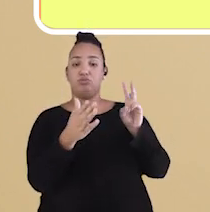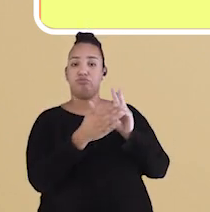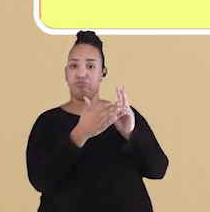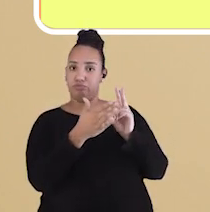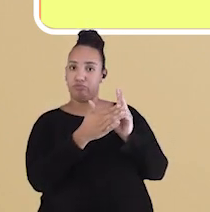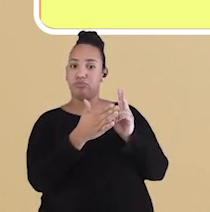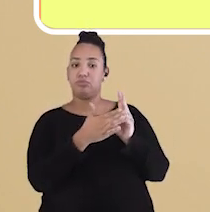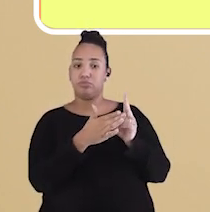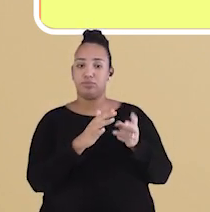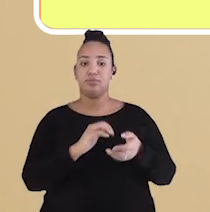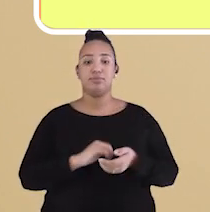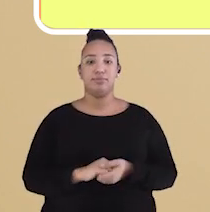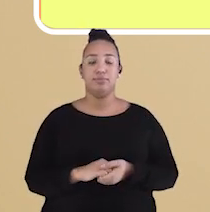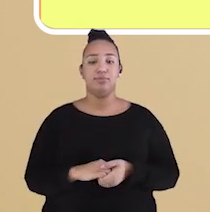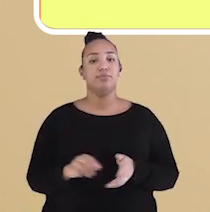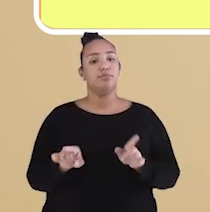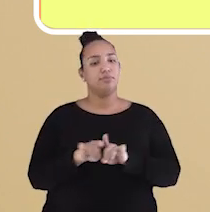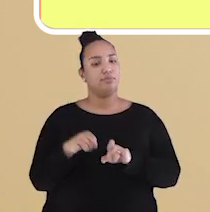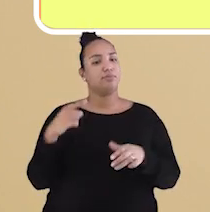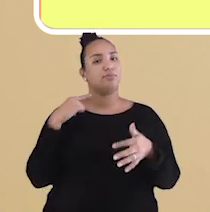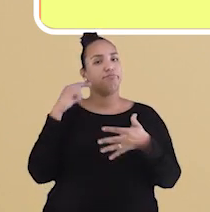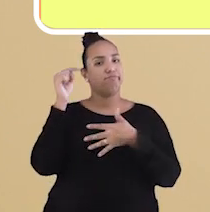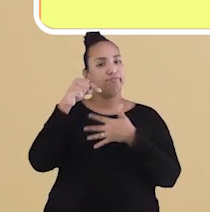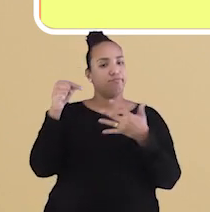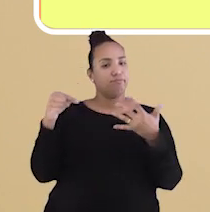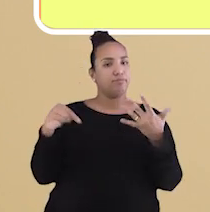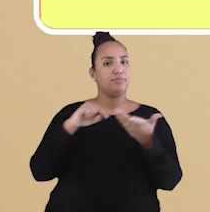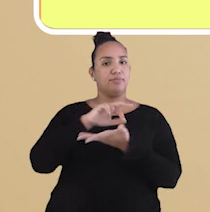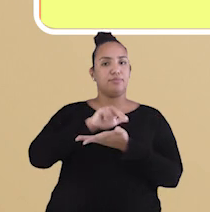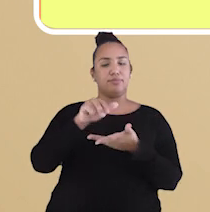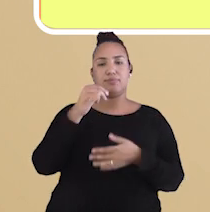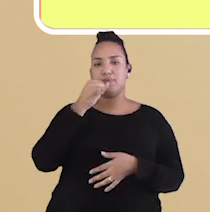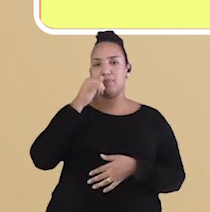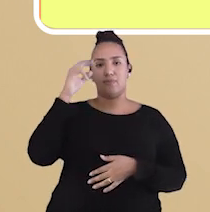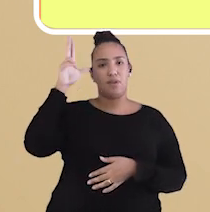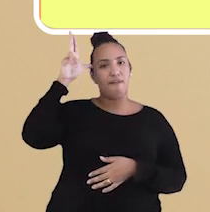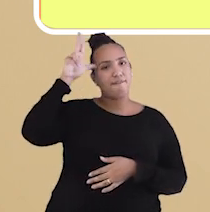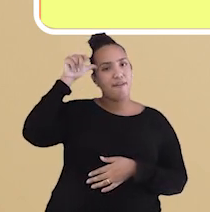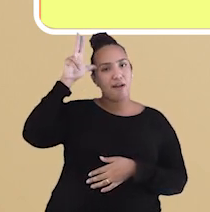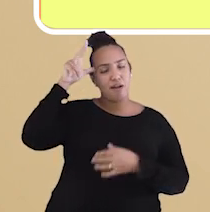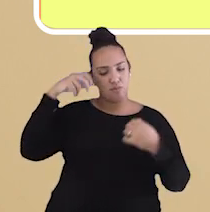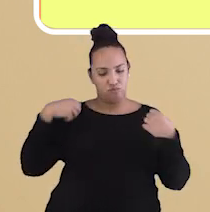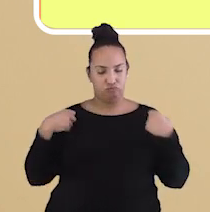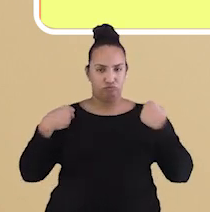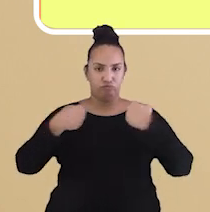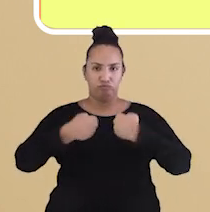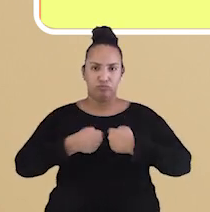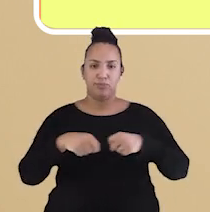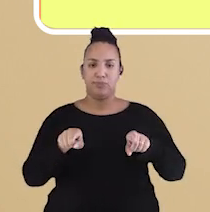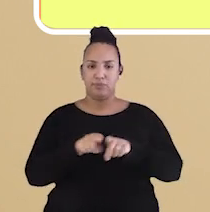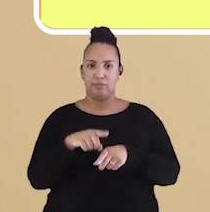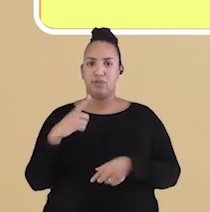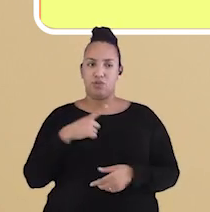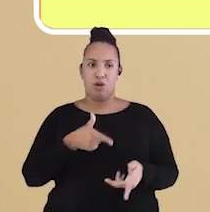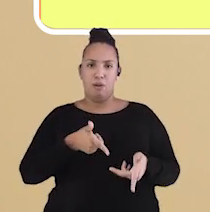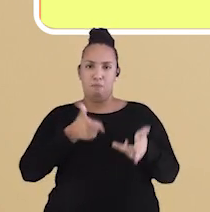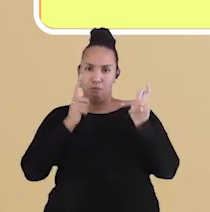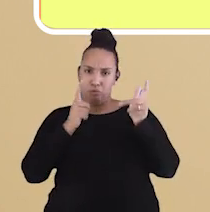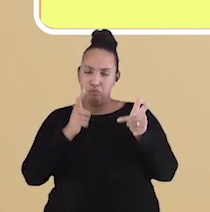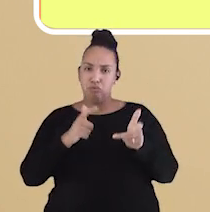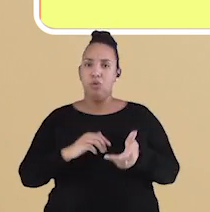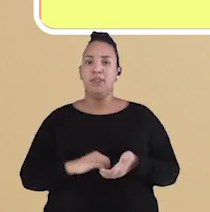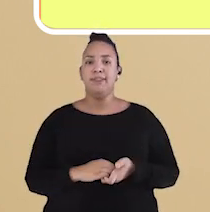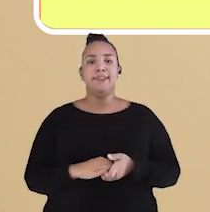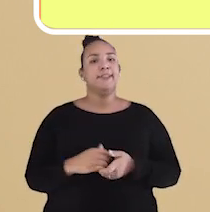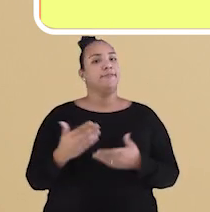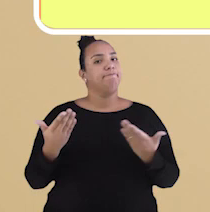e lanças, além dos elementos surpresas, cavalos, armaduras e as próprias armas de fogo, algo